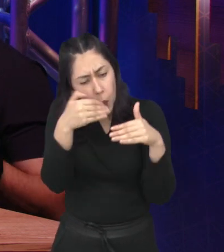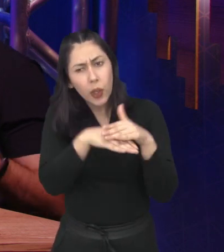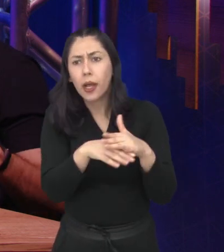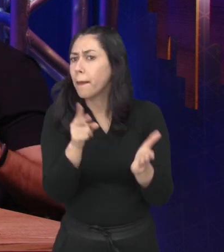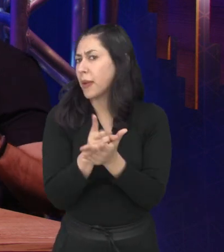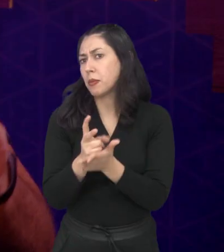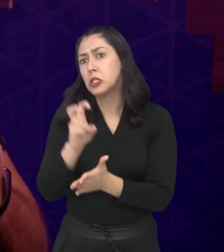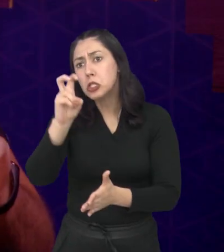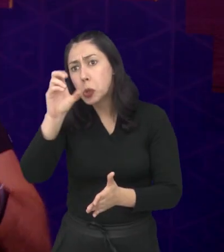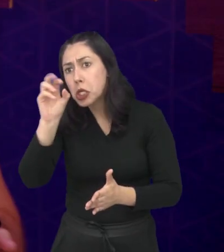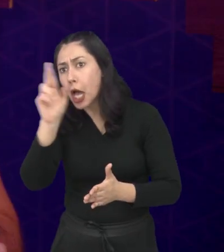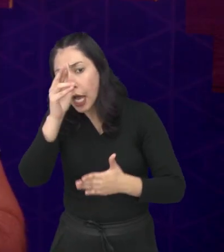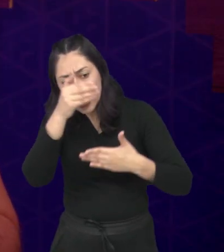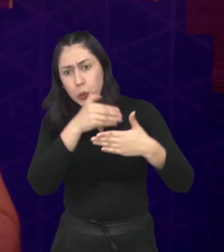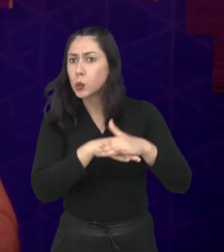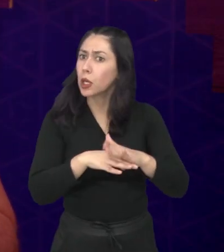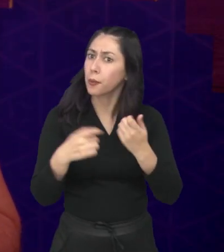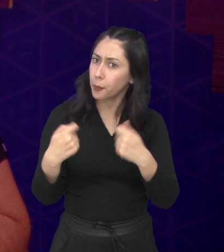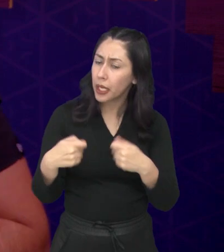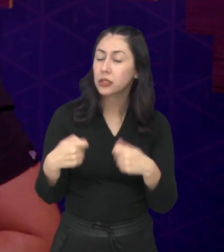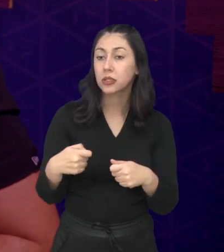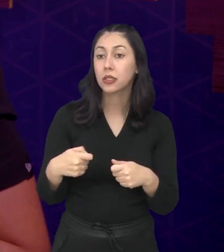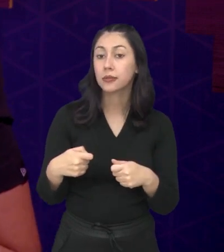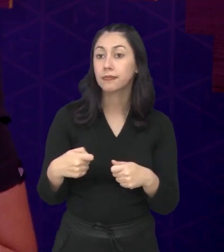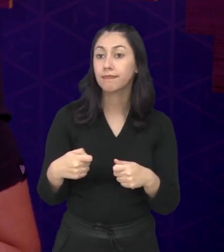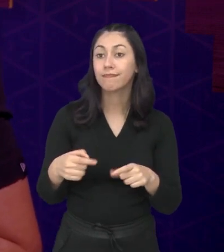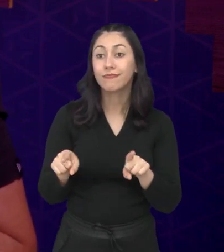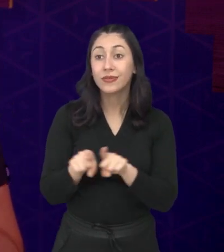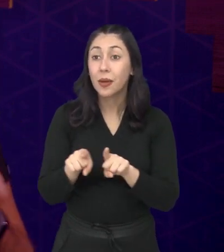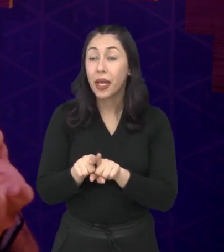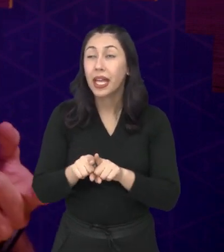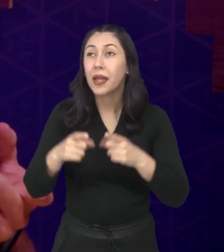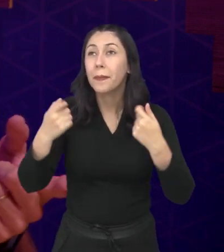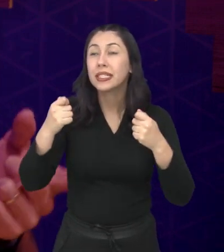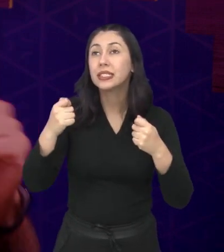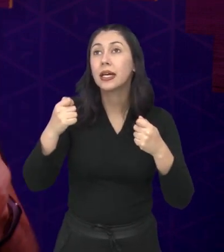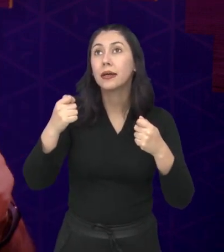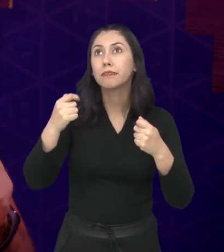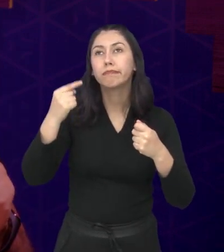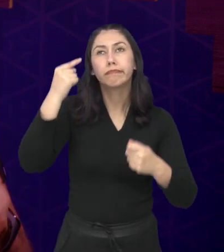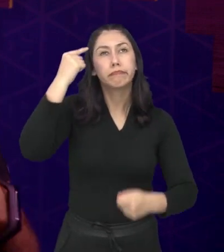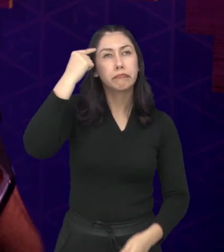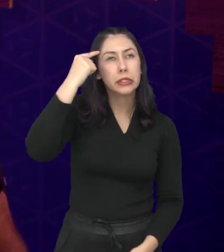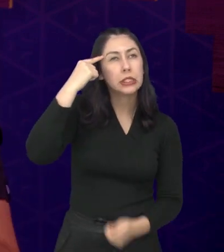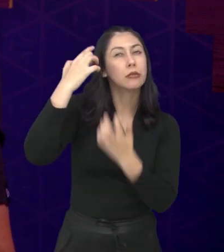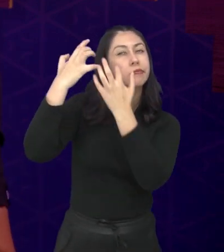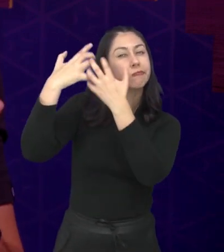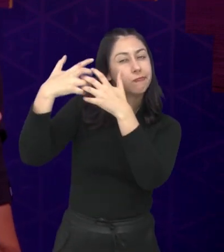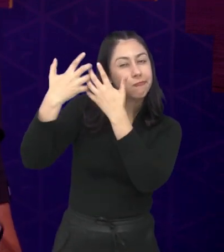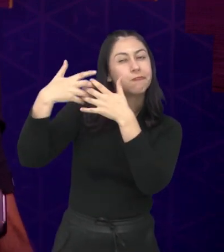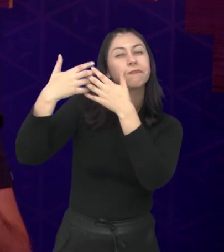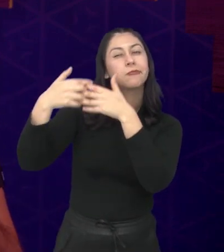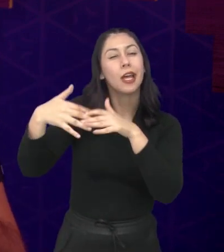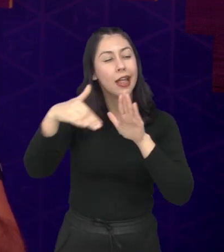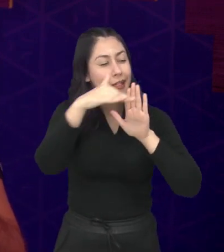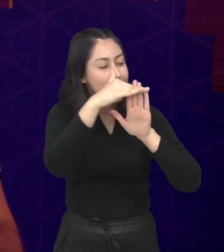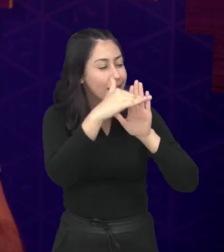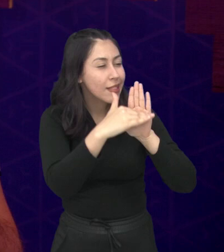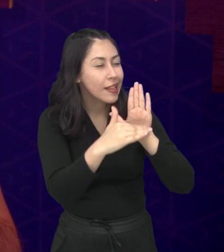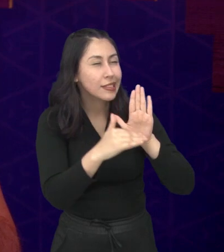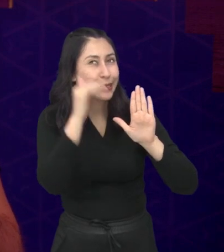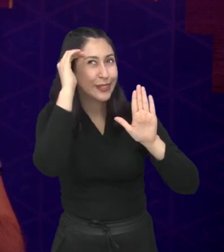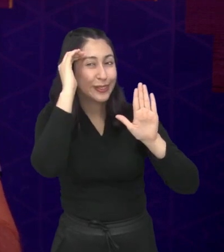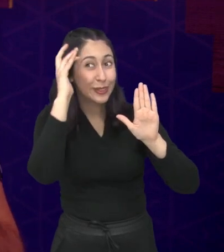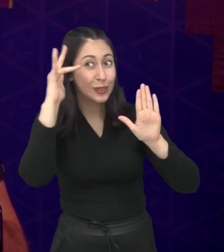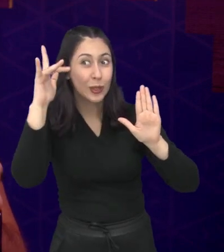conto. Você tem que guardar ali, né? E pense e repense na sua lista de